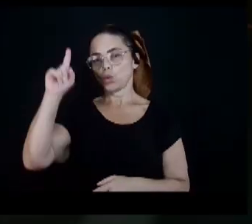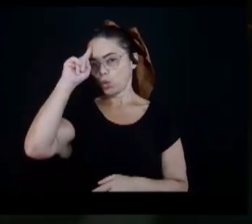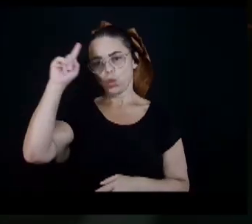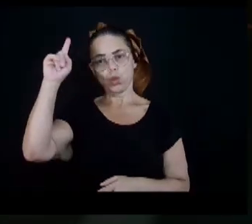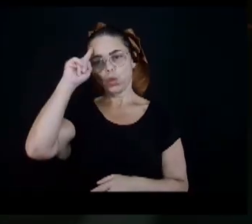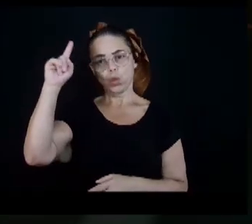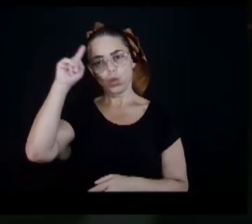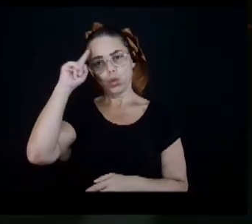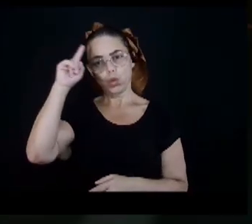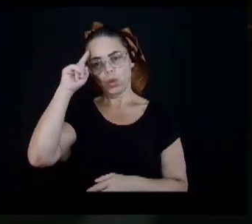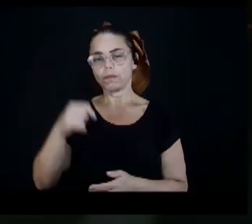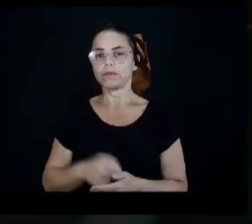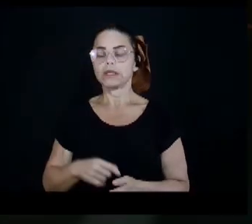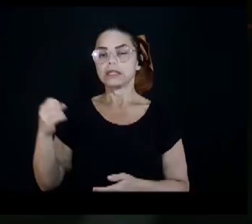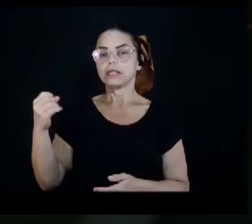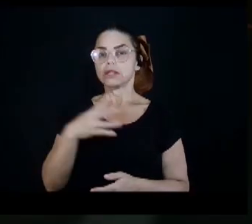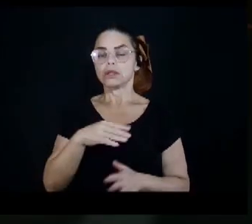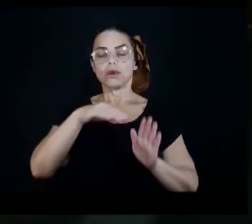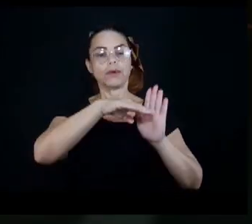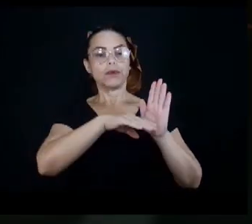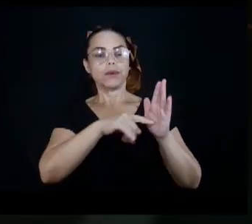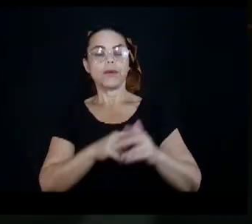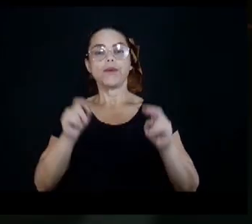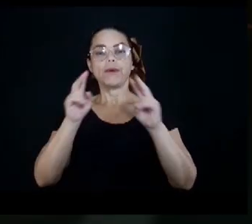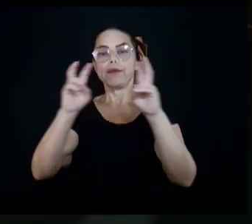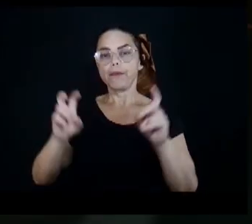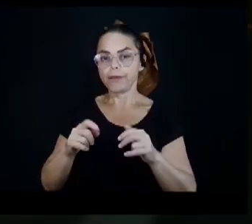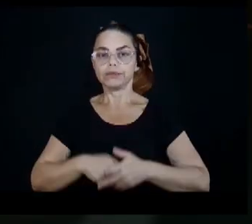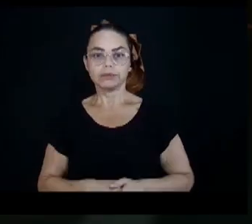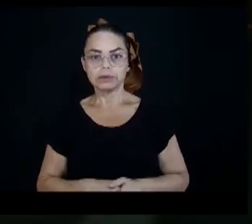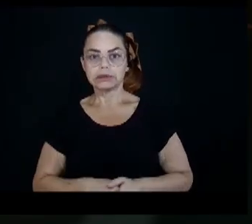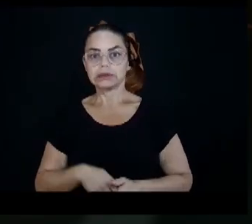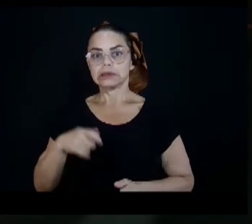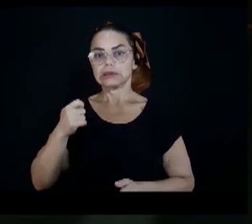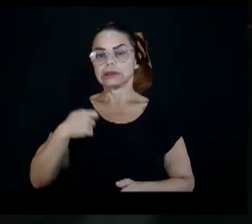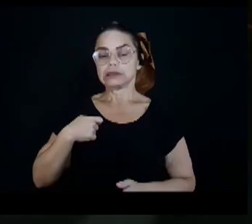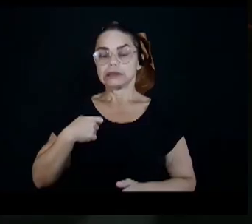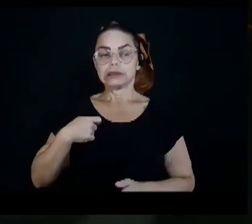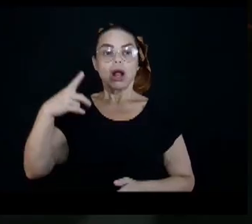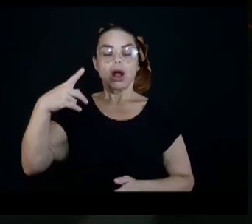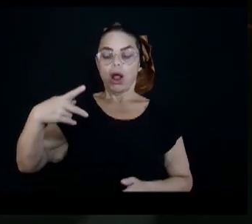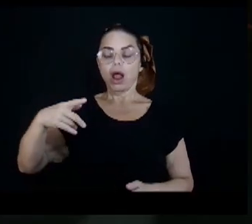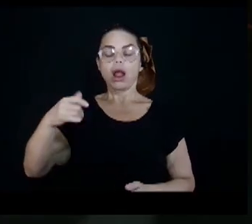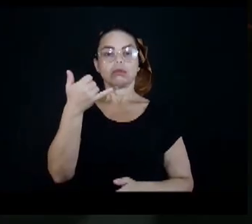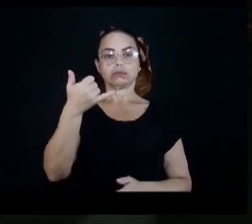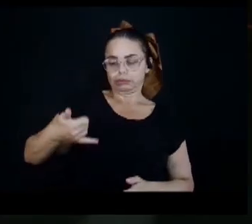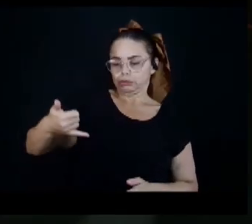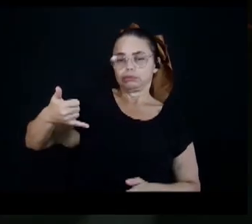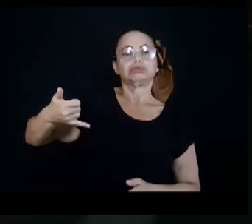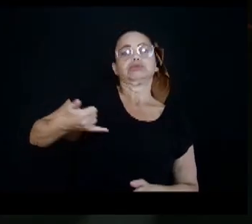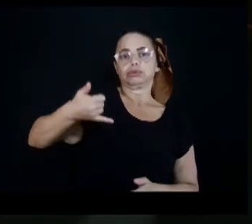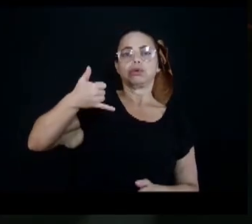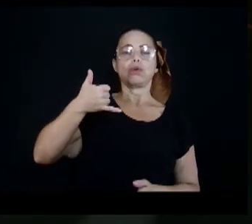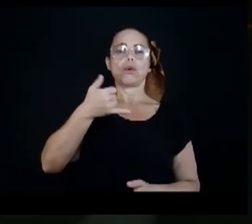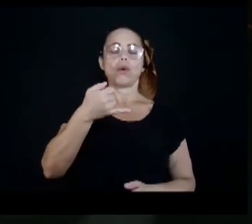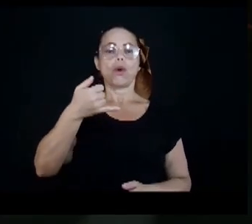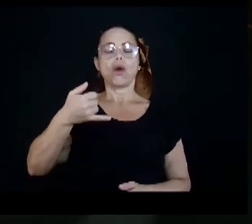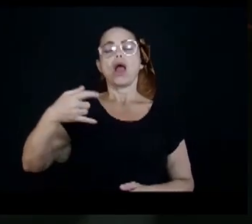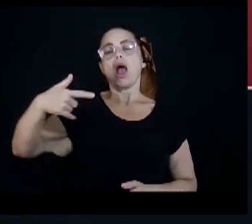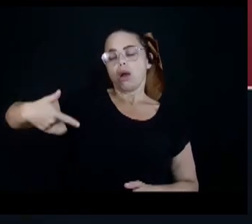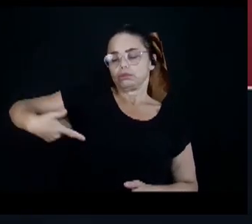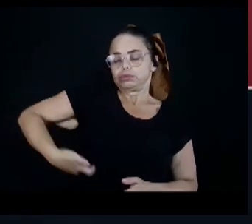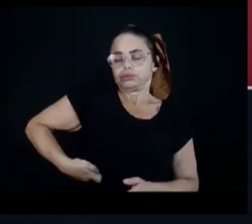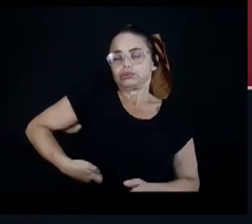nova pauta em relação a essa ditadura das agulhas. E pelo Zoom a gente recebe com muita satisfação o